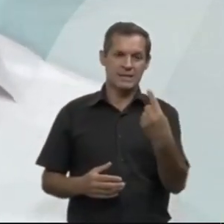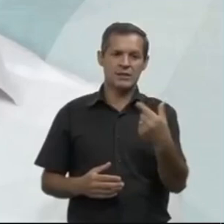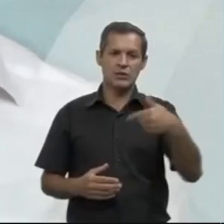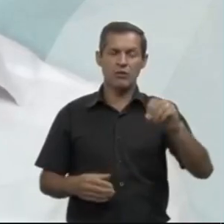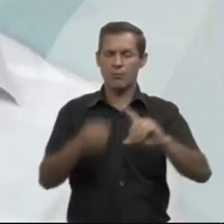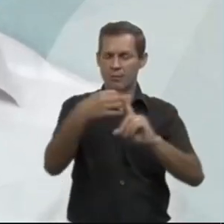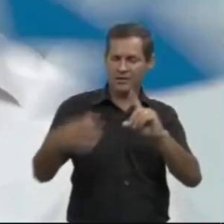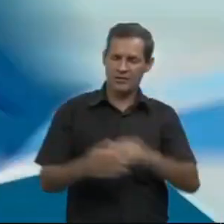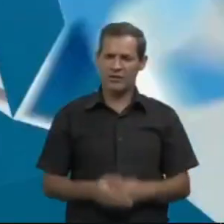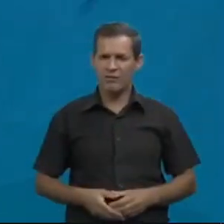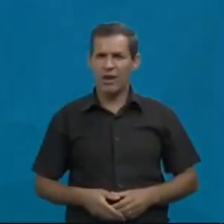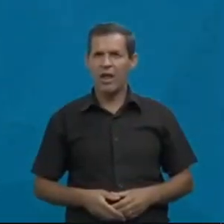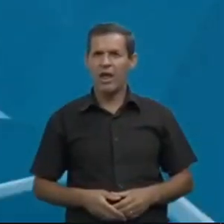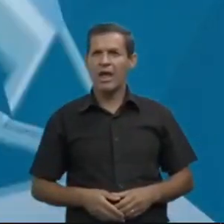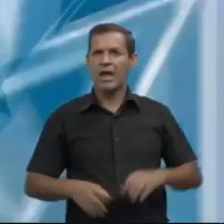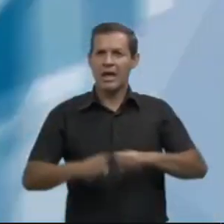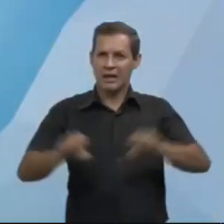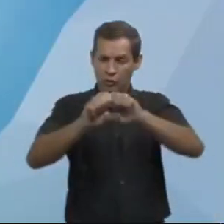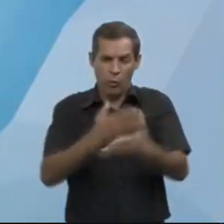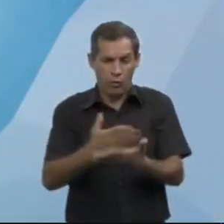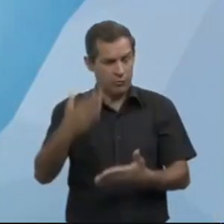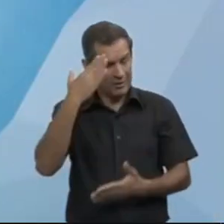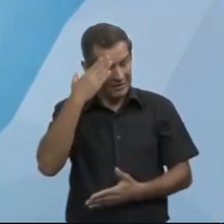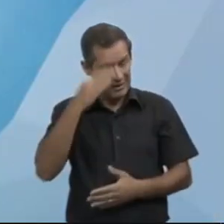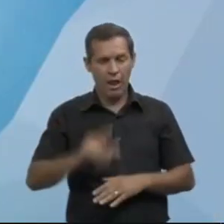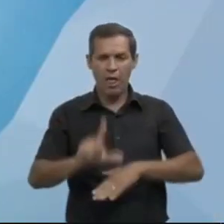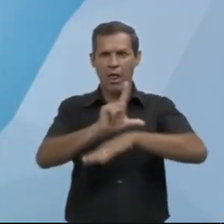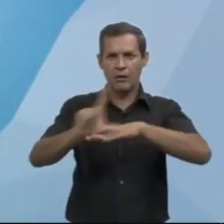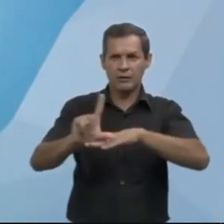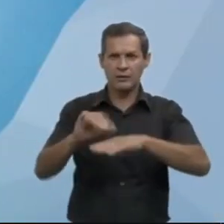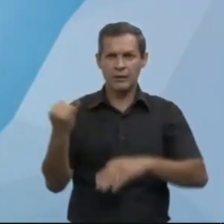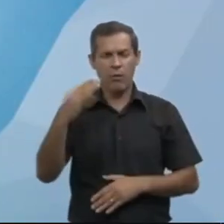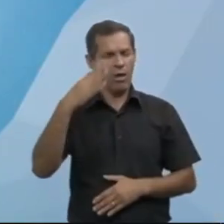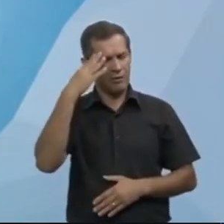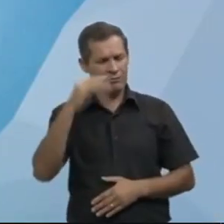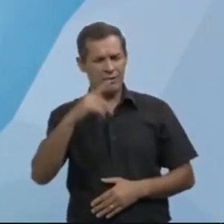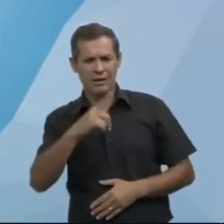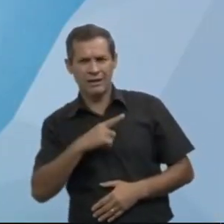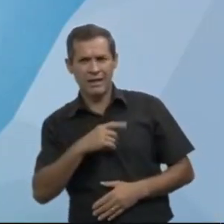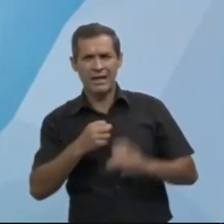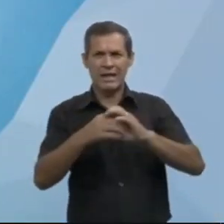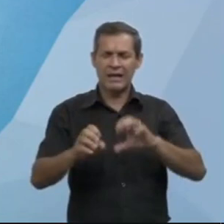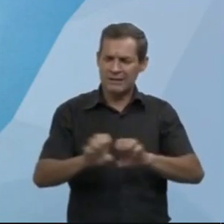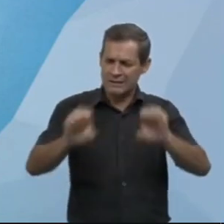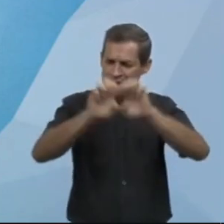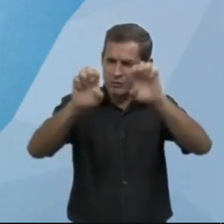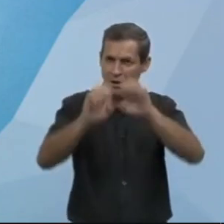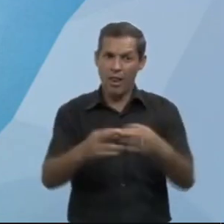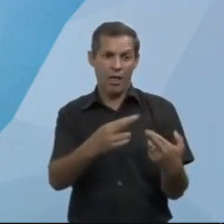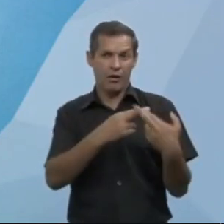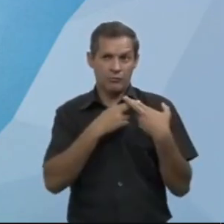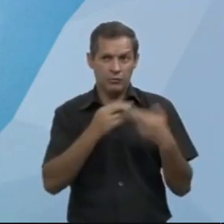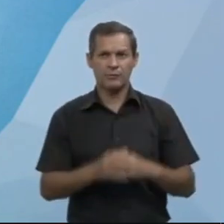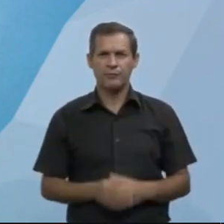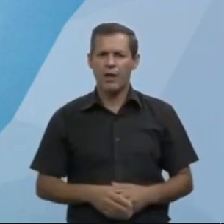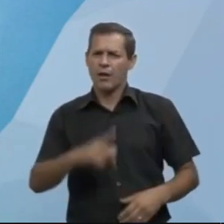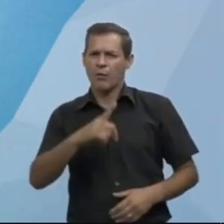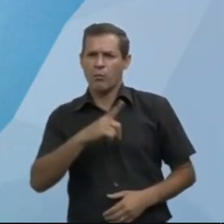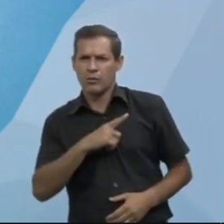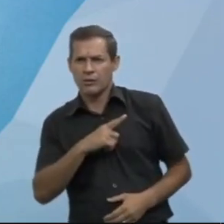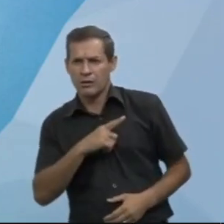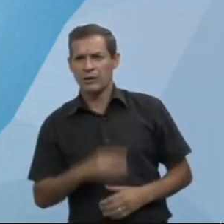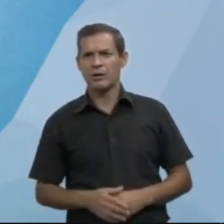para definir as cargas atuantes. Para começar a entender as lajes, é importante saber que elas são elementos estruturais responsáveis por receber